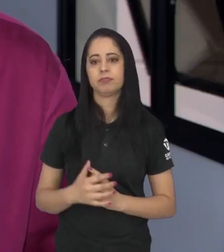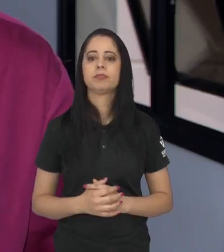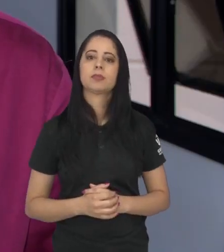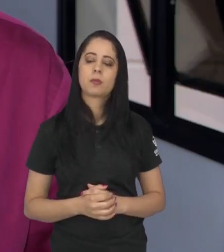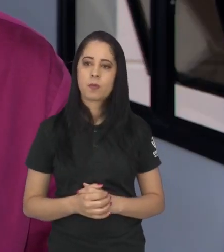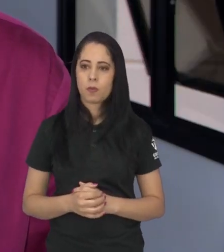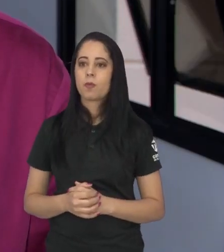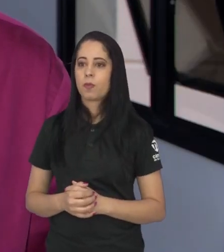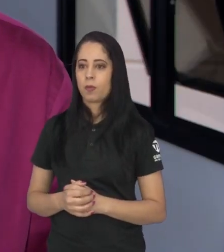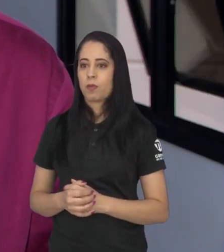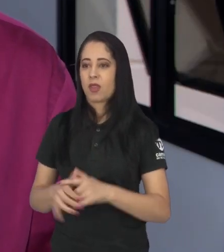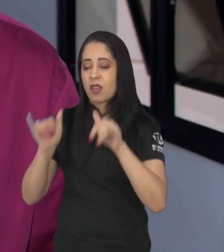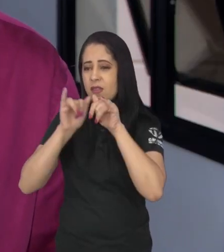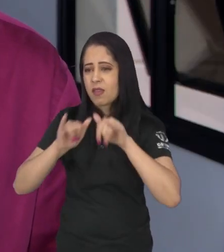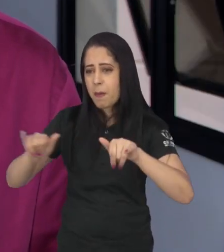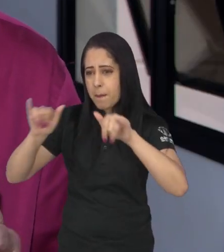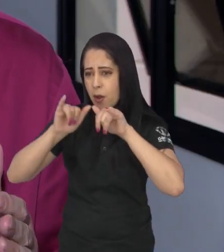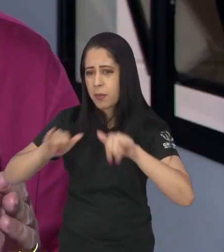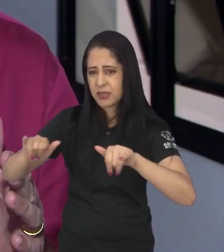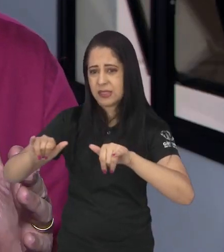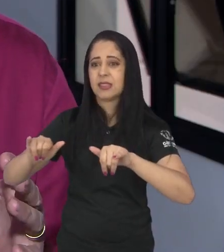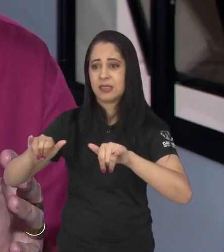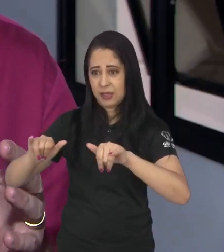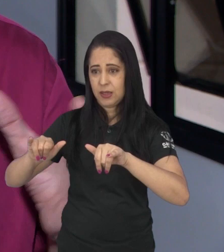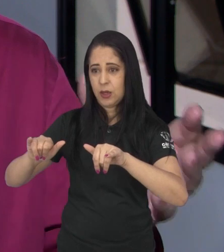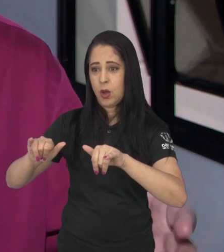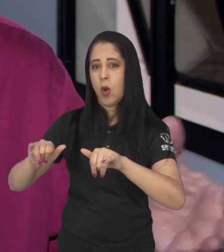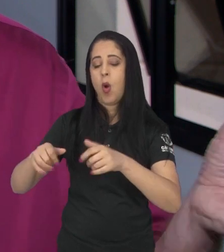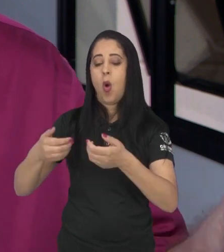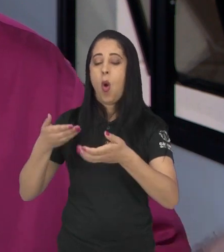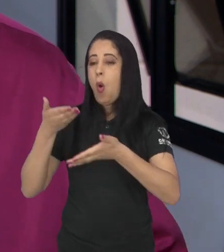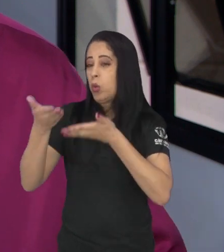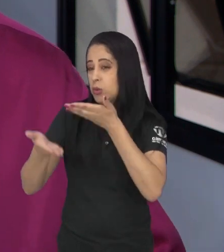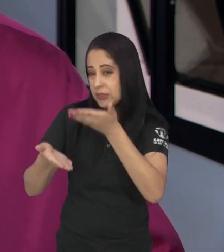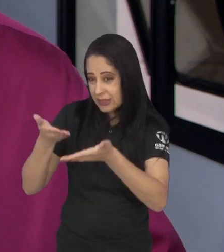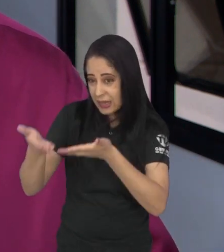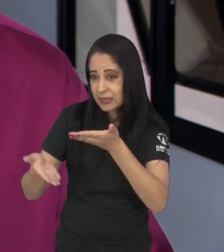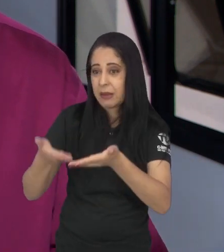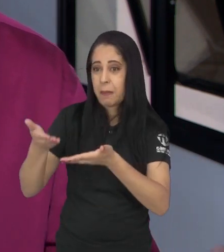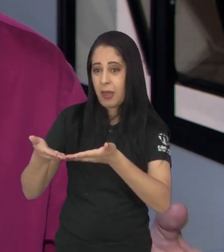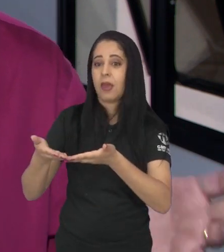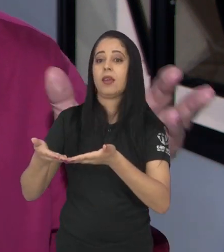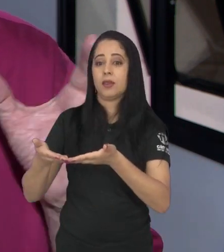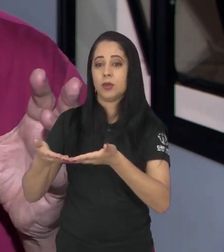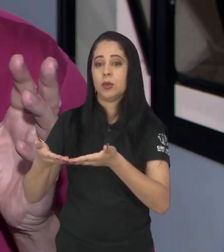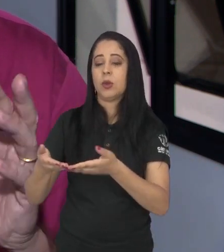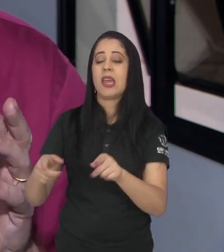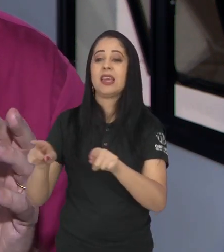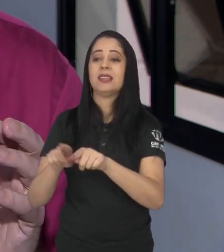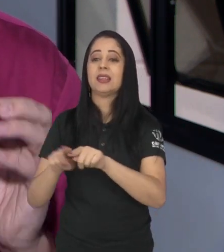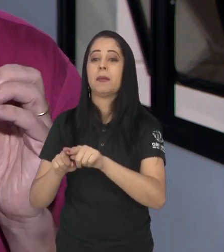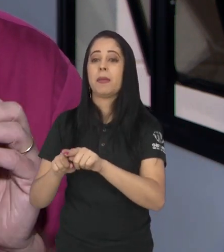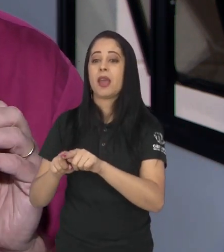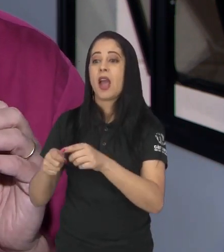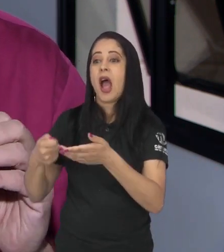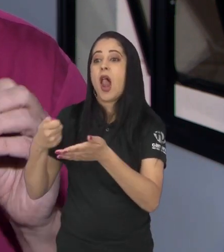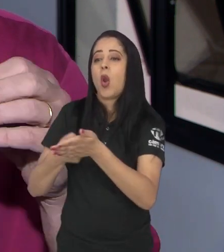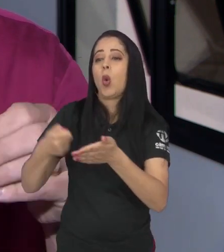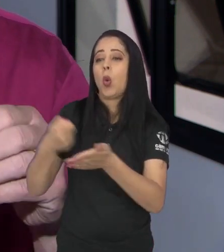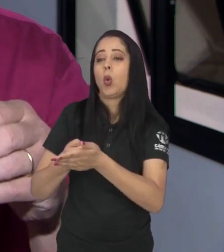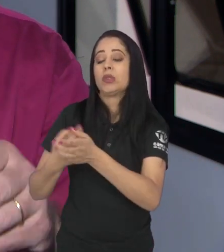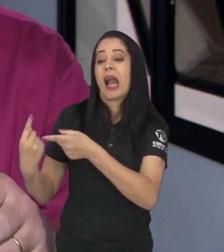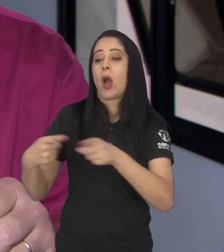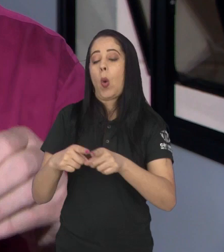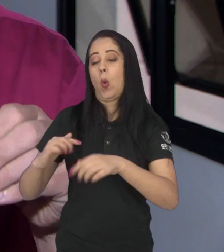Eu acho muito importante a conscientização do como o tratamento é eficaz e como também a luta contra